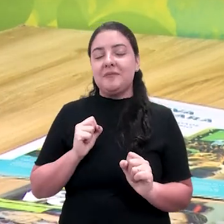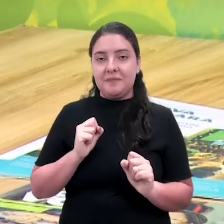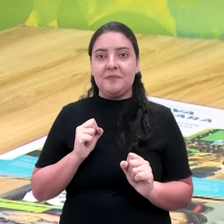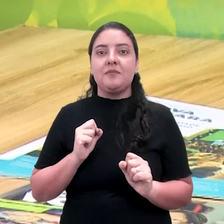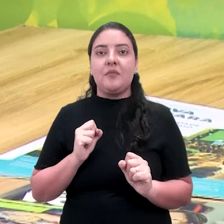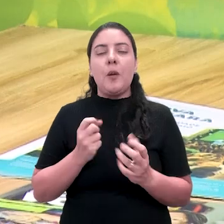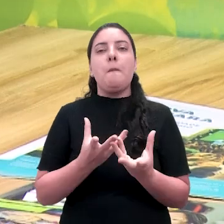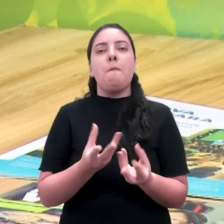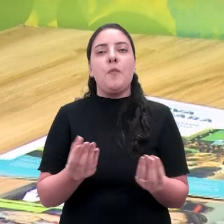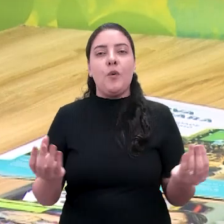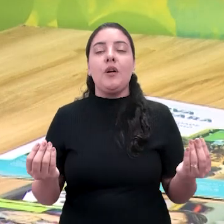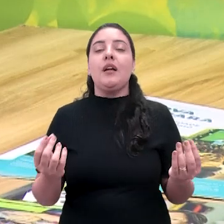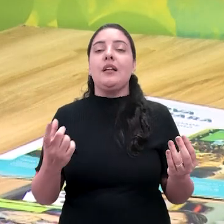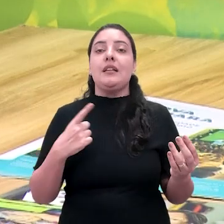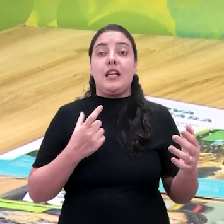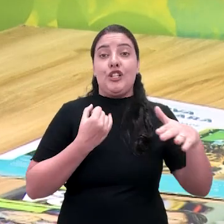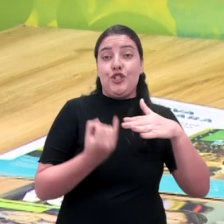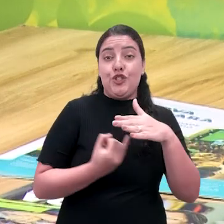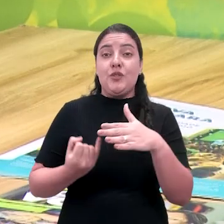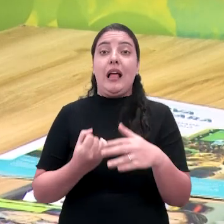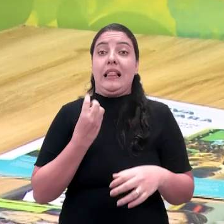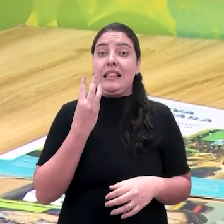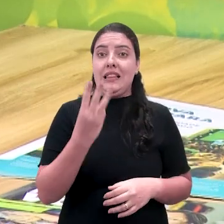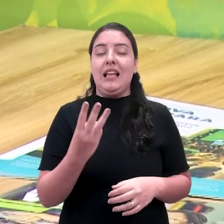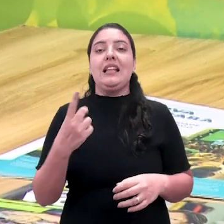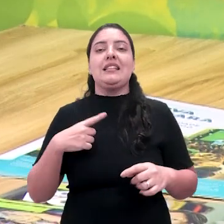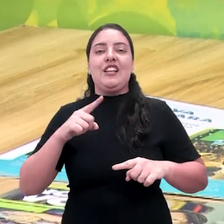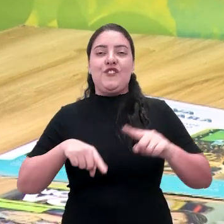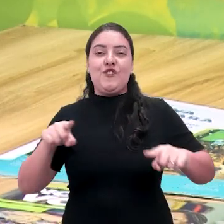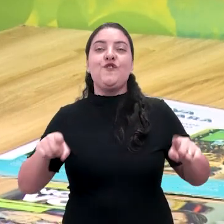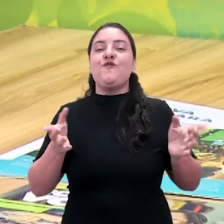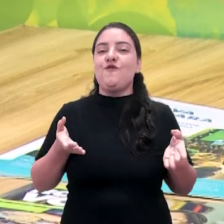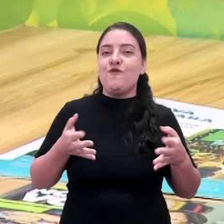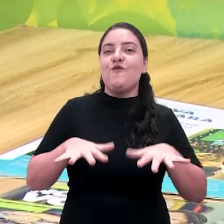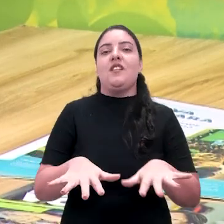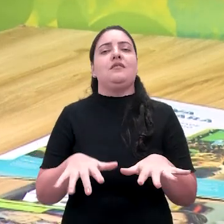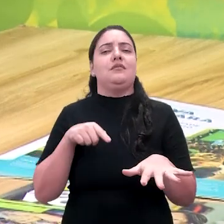muito. E agora são 3 instituições que têm essa presença da diversidade, né? E faz